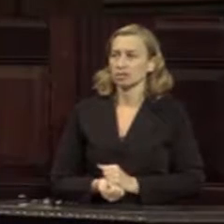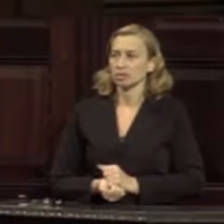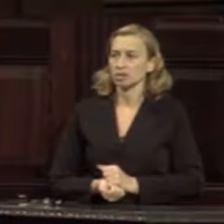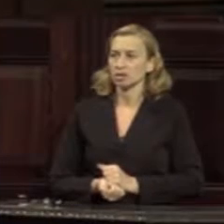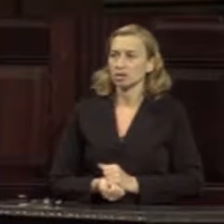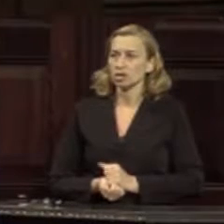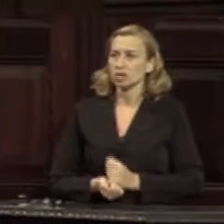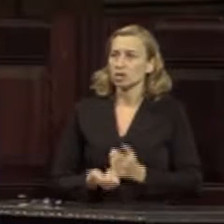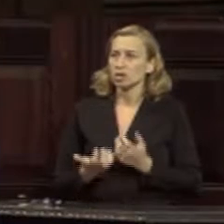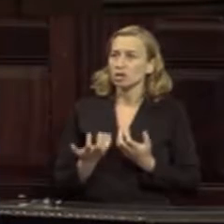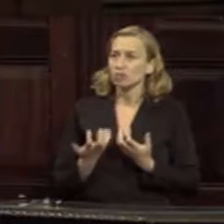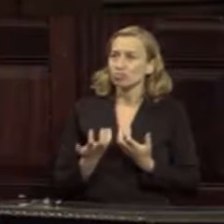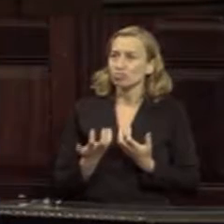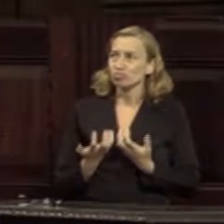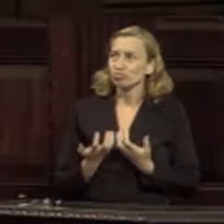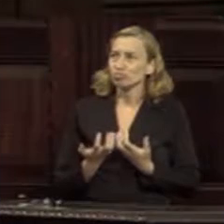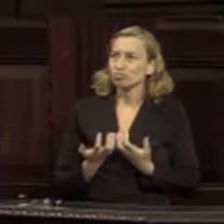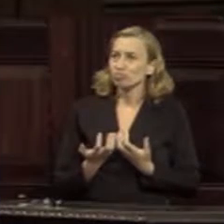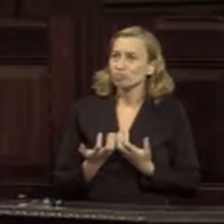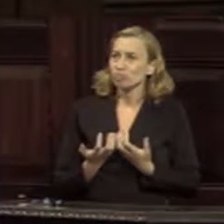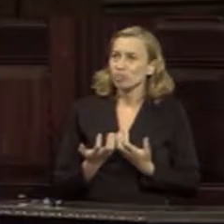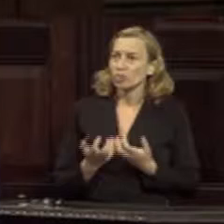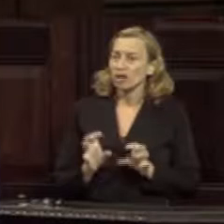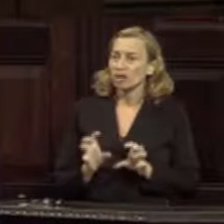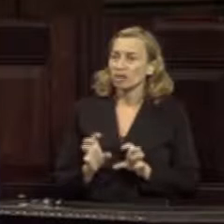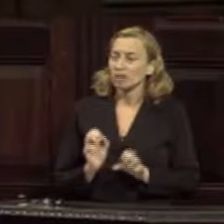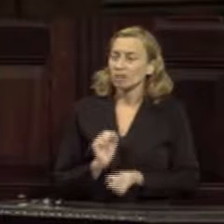Eu não quero um centavo a menos para o meu estado,